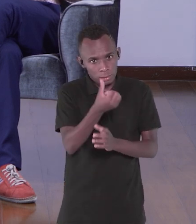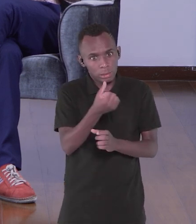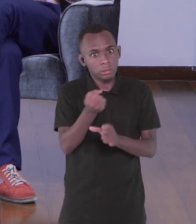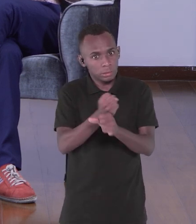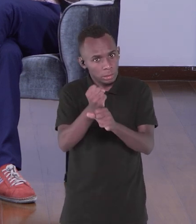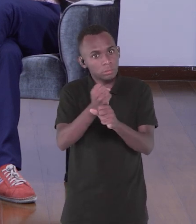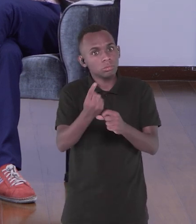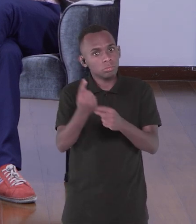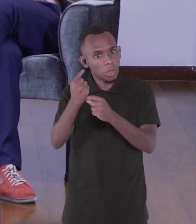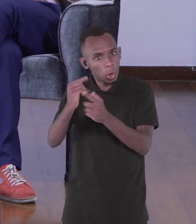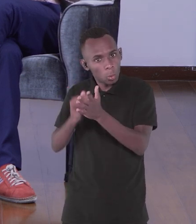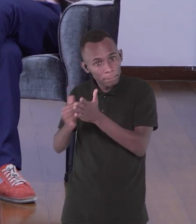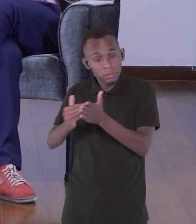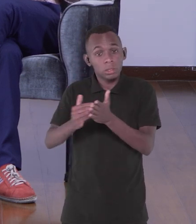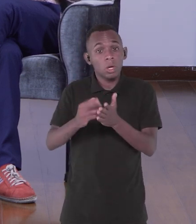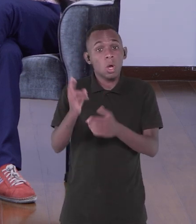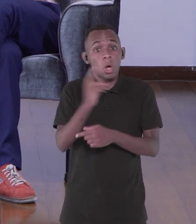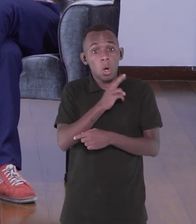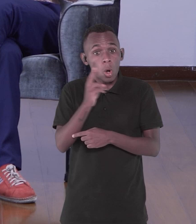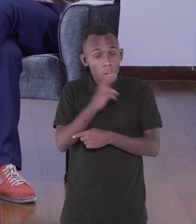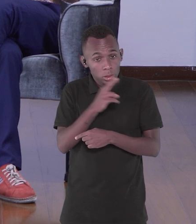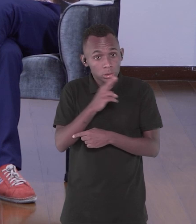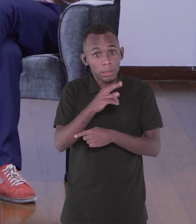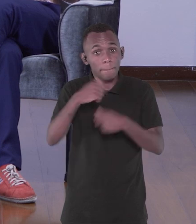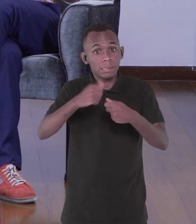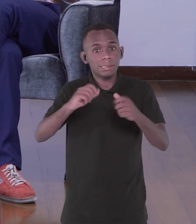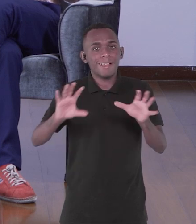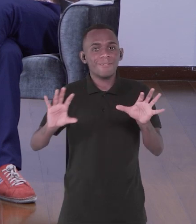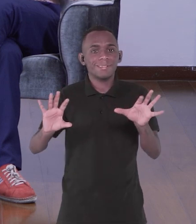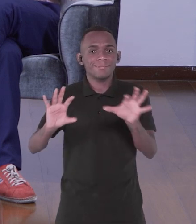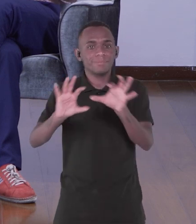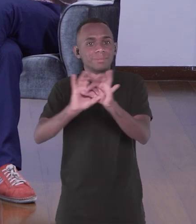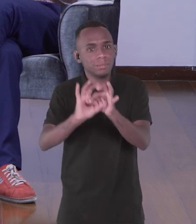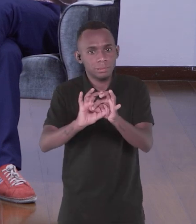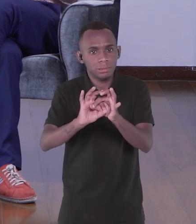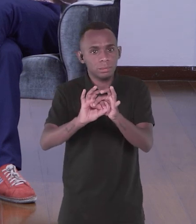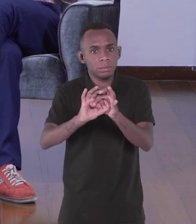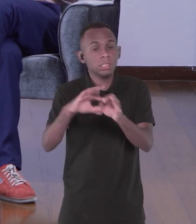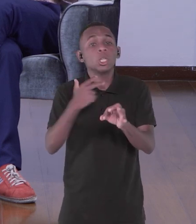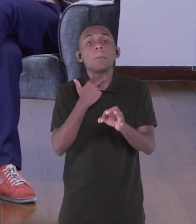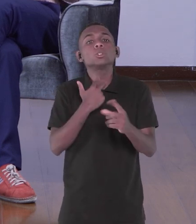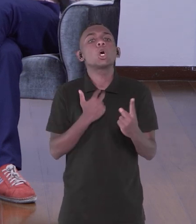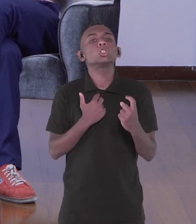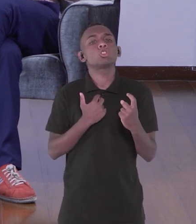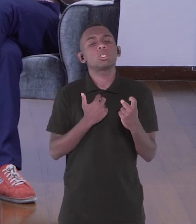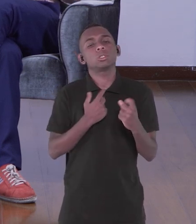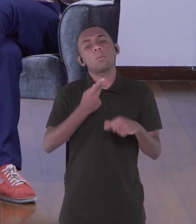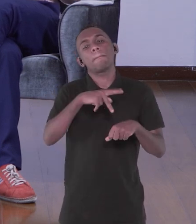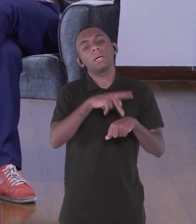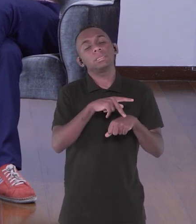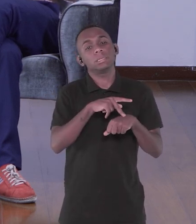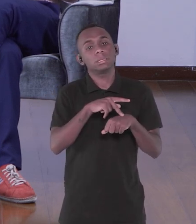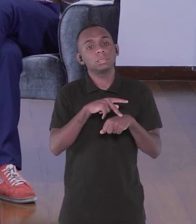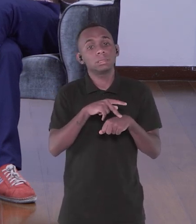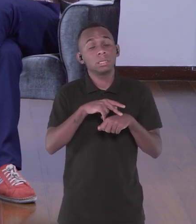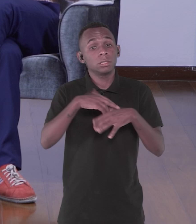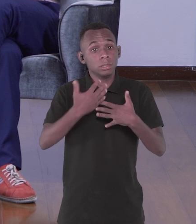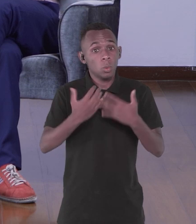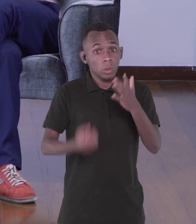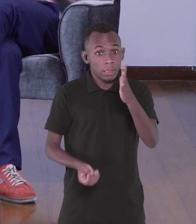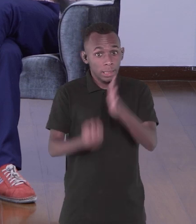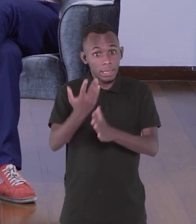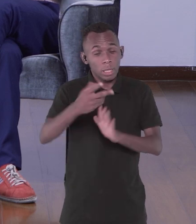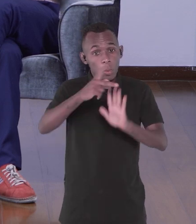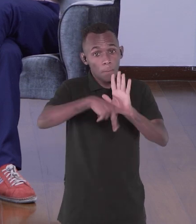anos, que a Rússia tinha que ser integrada e não isolada. Então, ela cria, basicamente, um plano